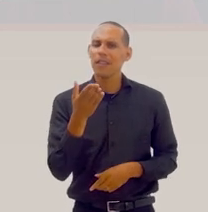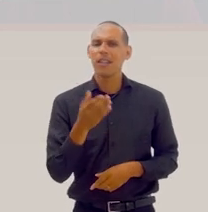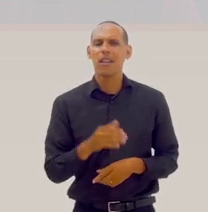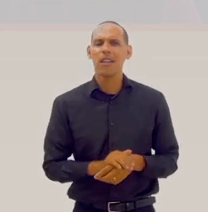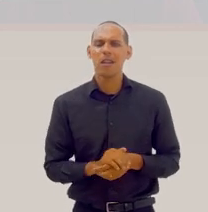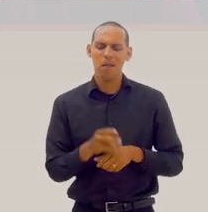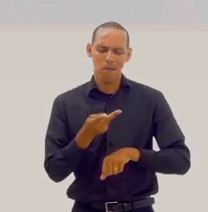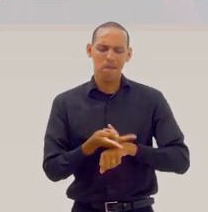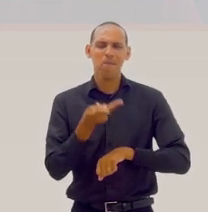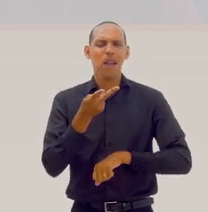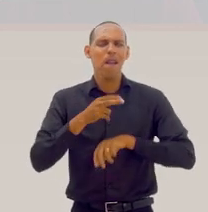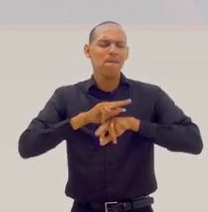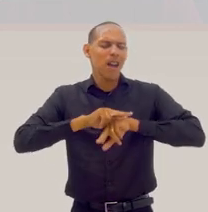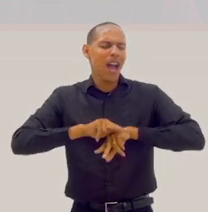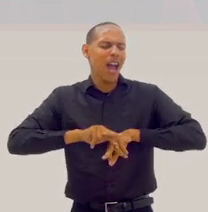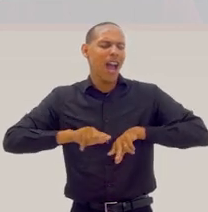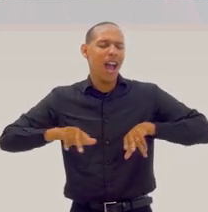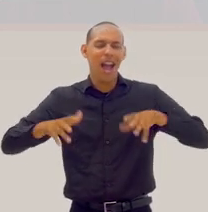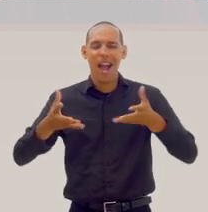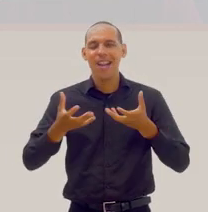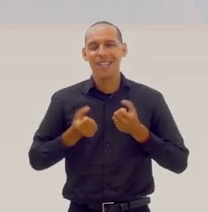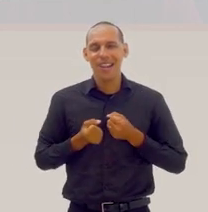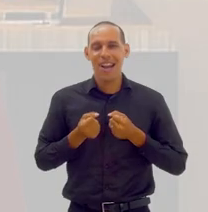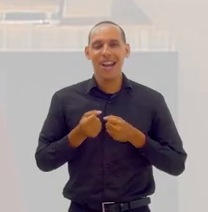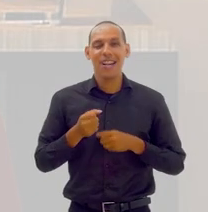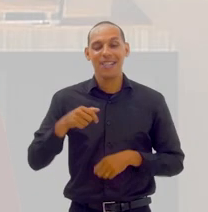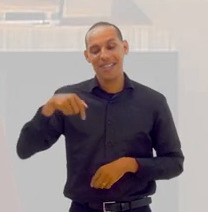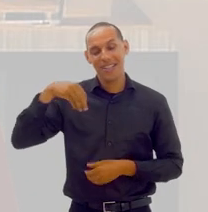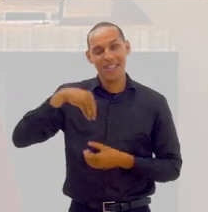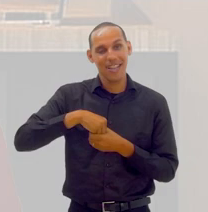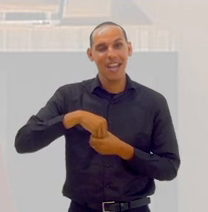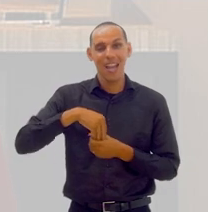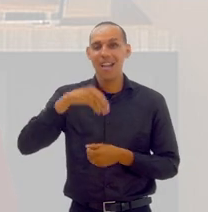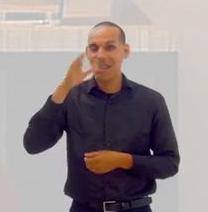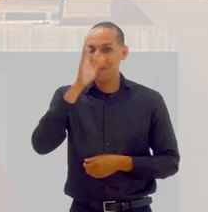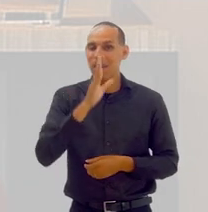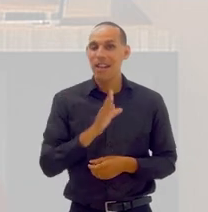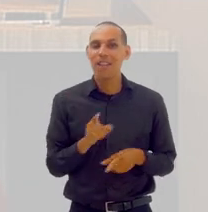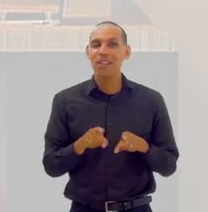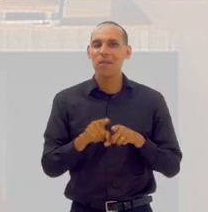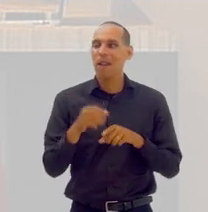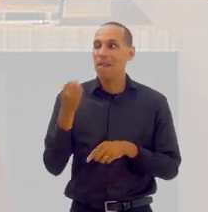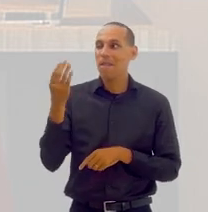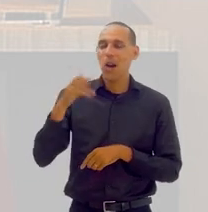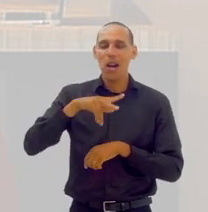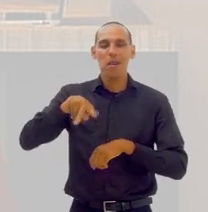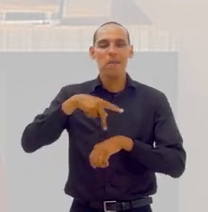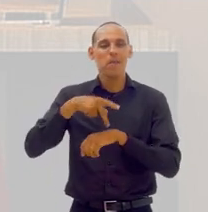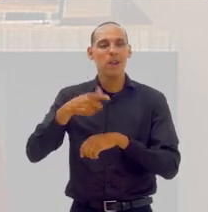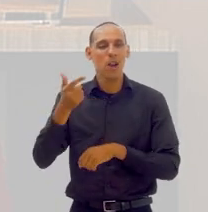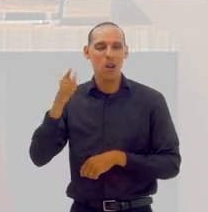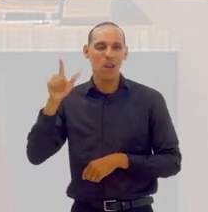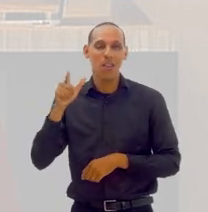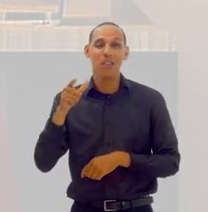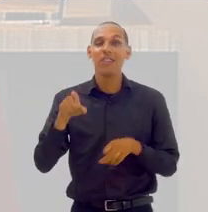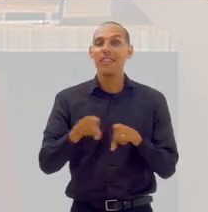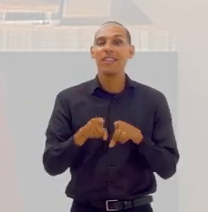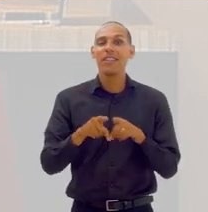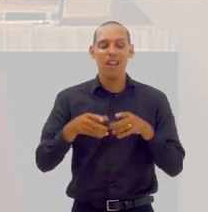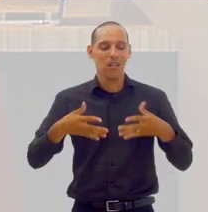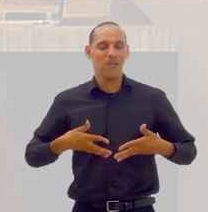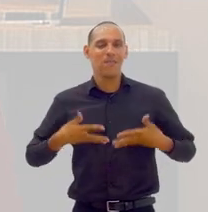ganhou inúmeros prêmios nacionais e internacionais, honrarias. O senhor recebeu a